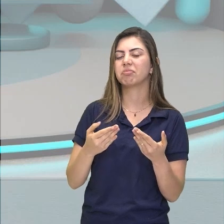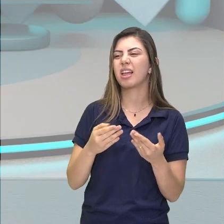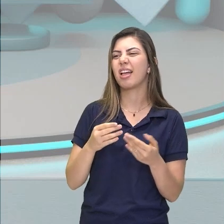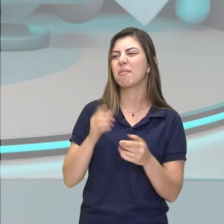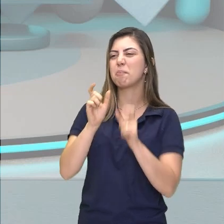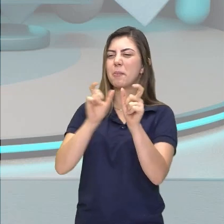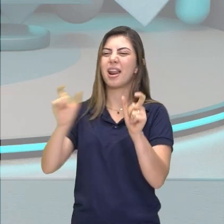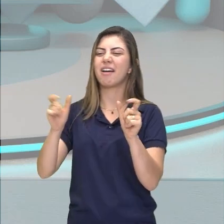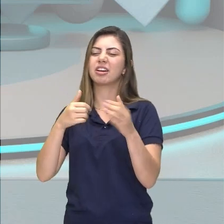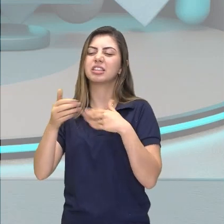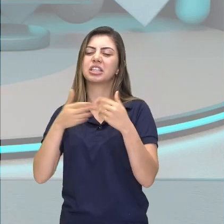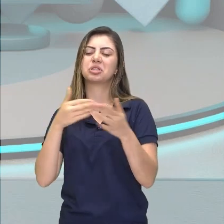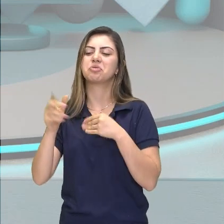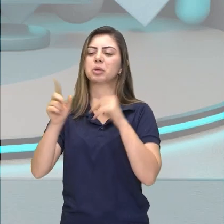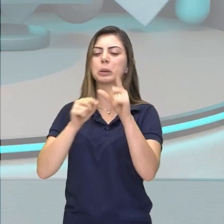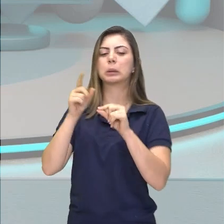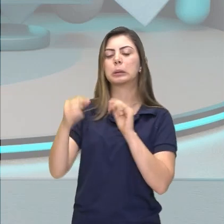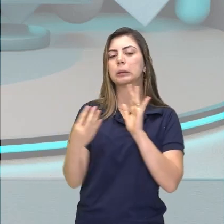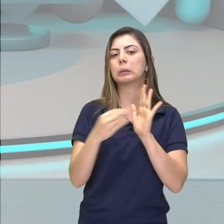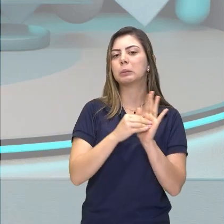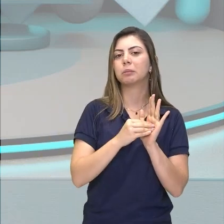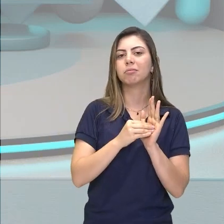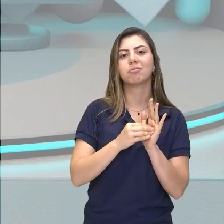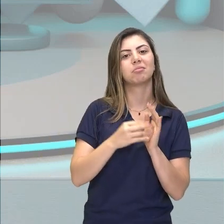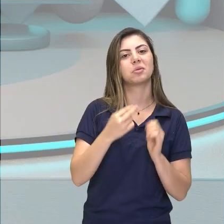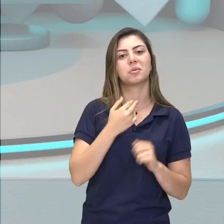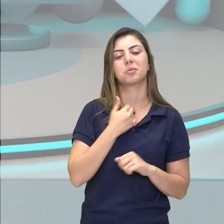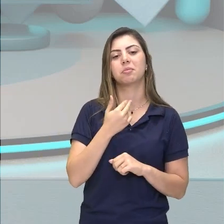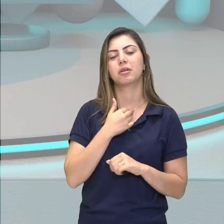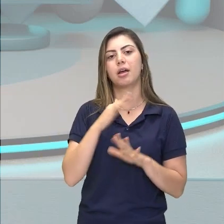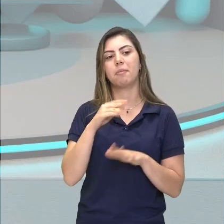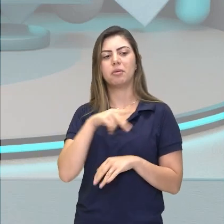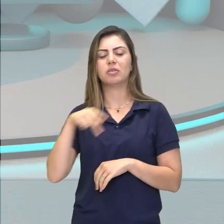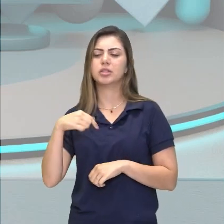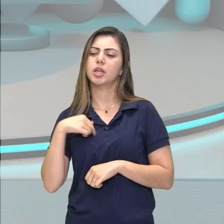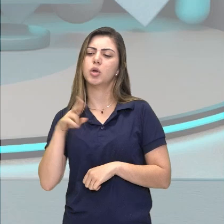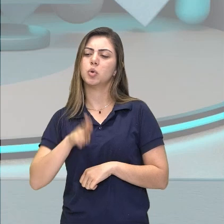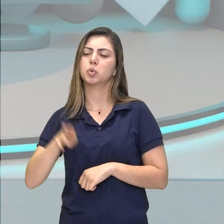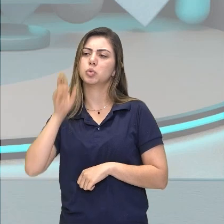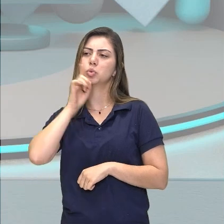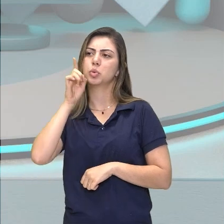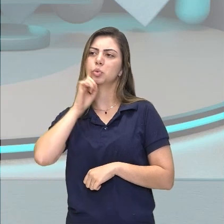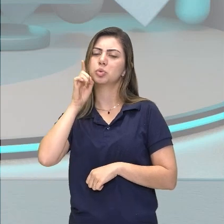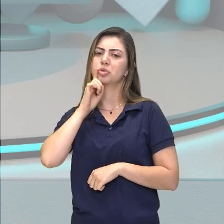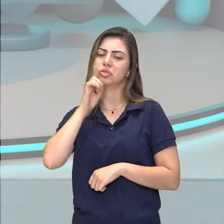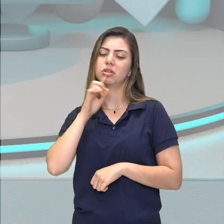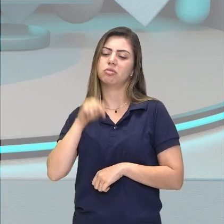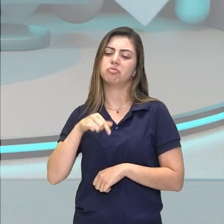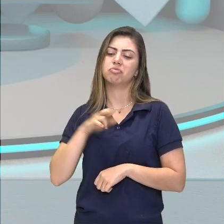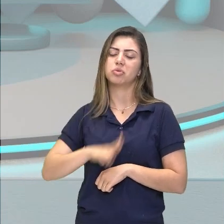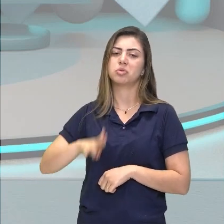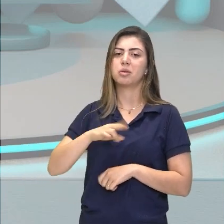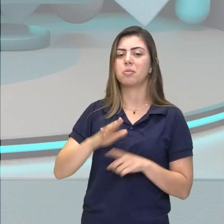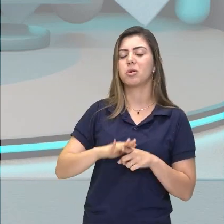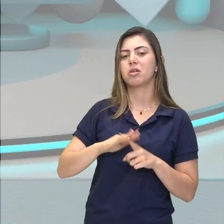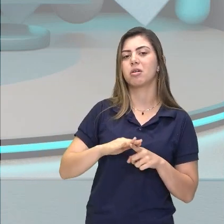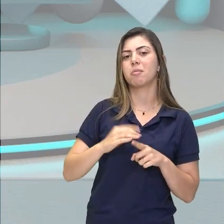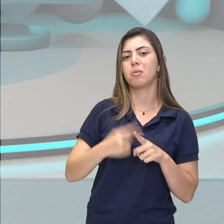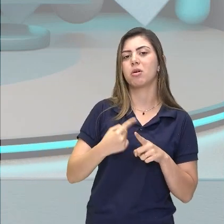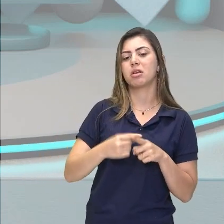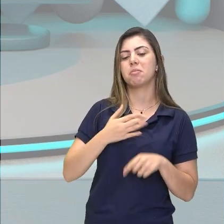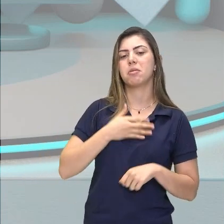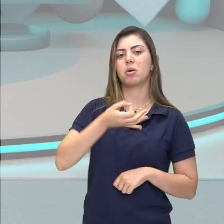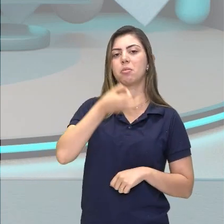vou usar porque, eu uso no meu dia a dia, professor, eu vou usar assim porque eu estou dando a minha opinião ali no Enem. Não é assim que